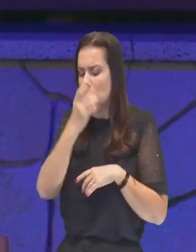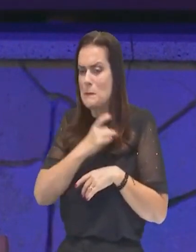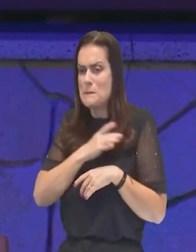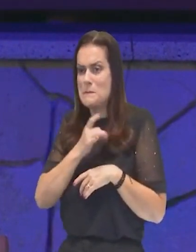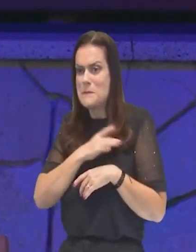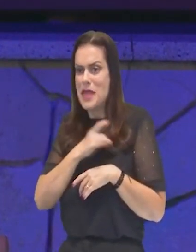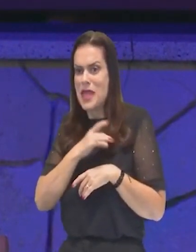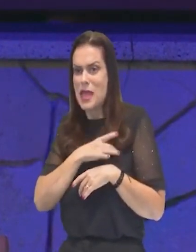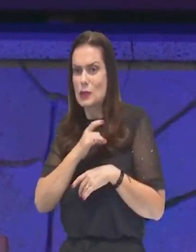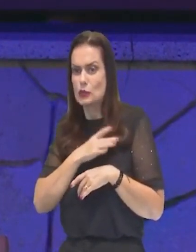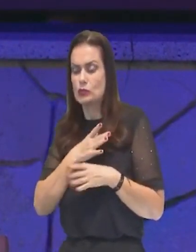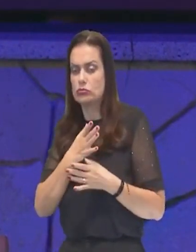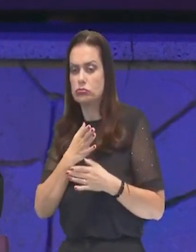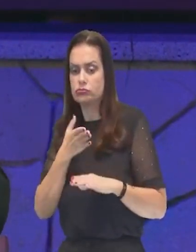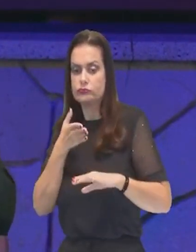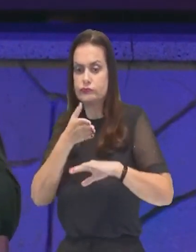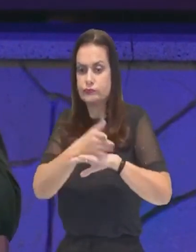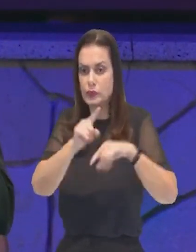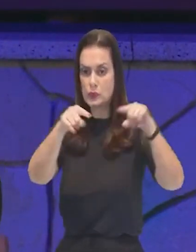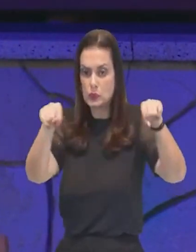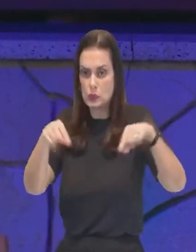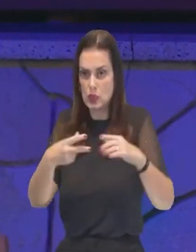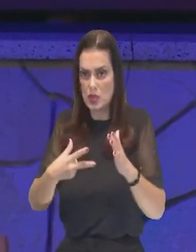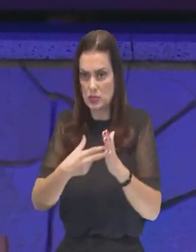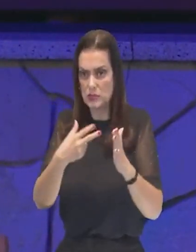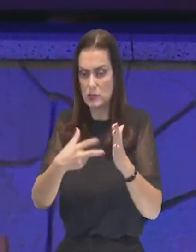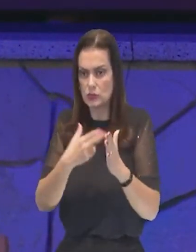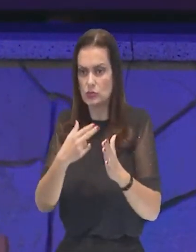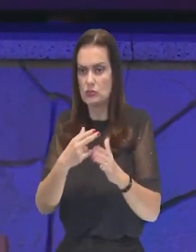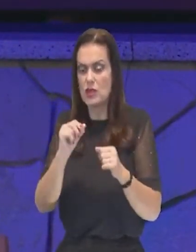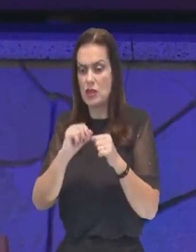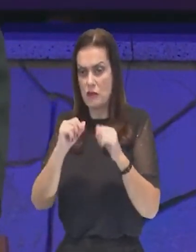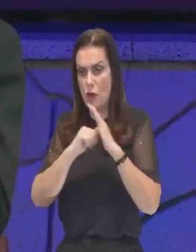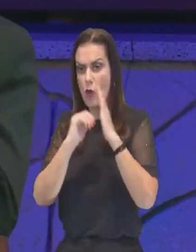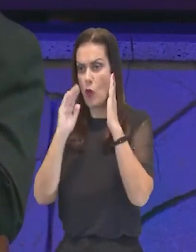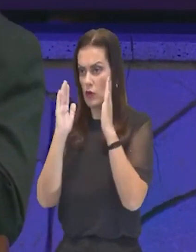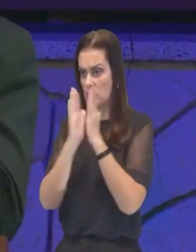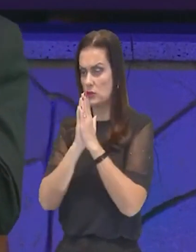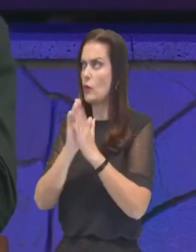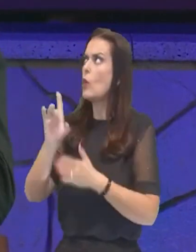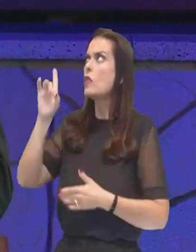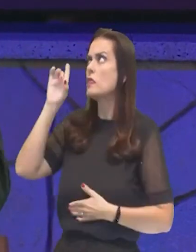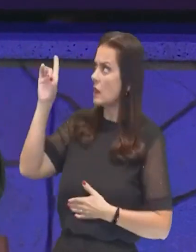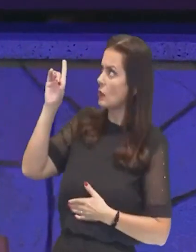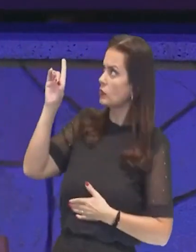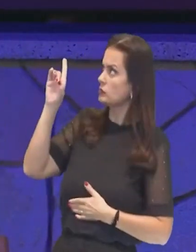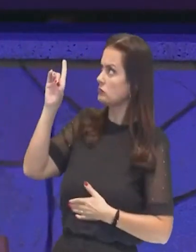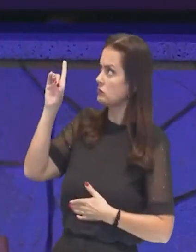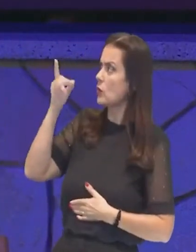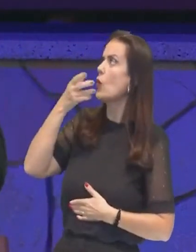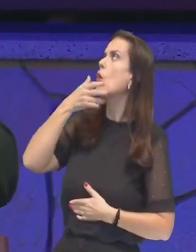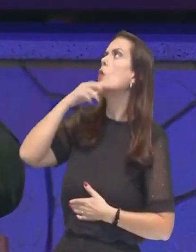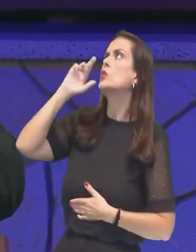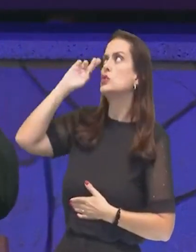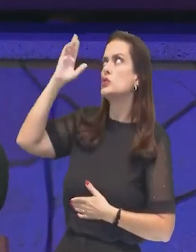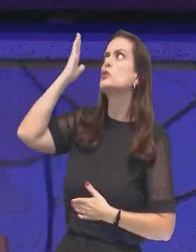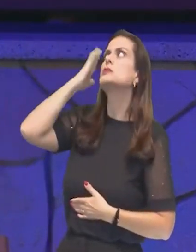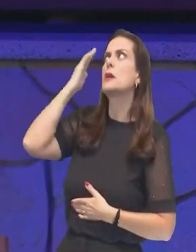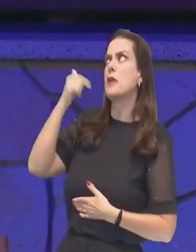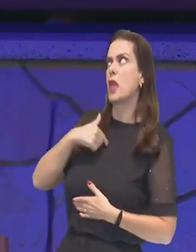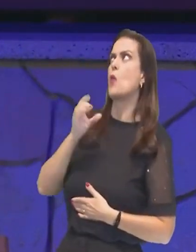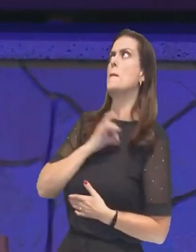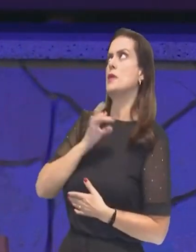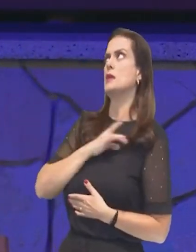entrei assim no centro cirúrgico, eu fiz a seguinte oração: Deus, o Senhor sabe que eu estou com